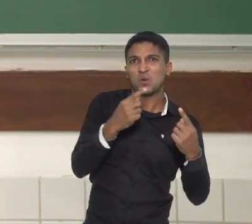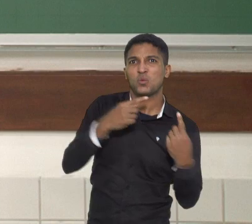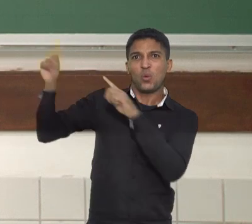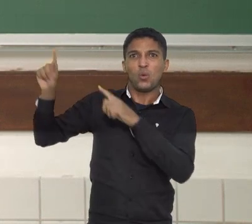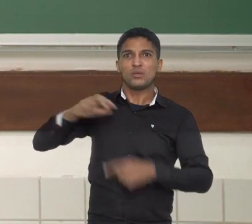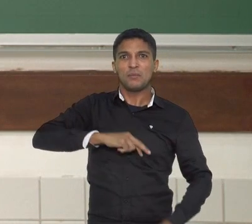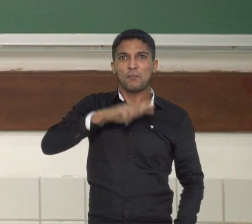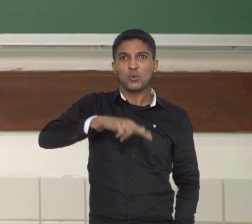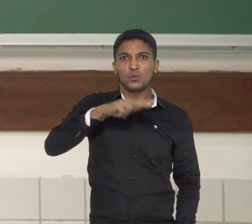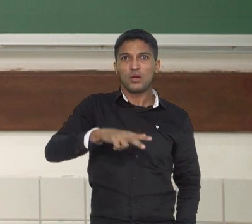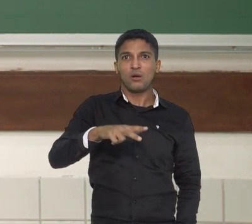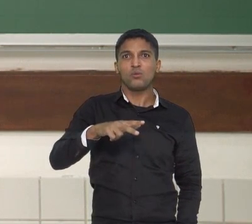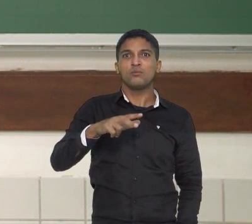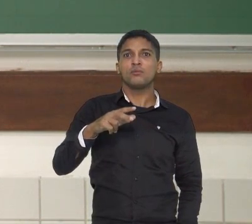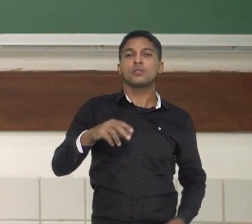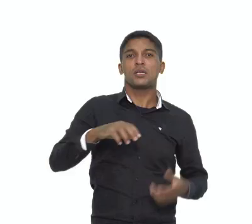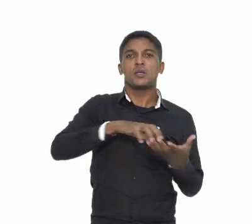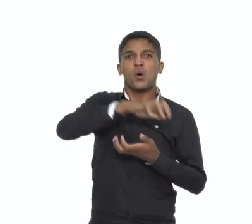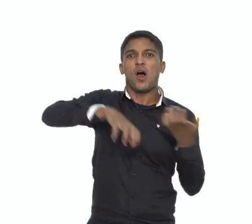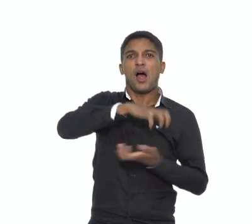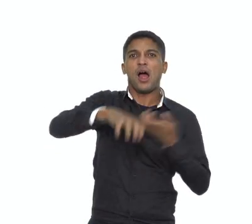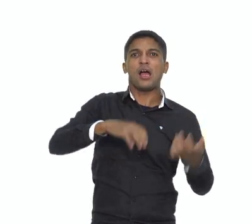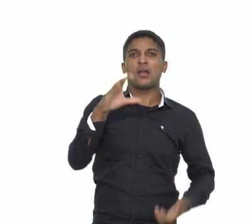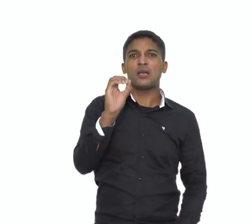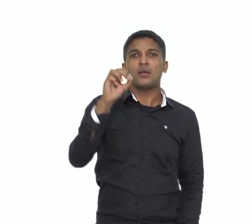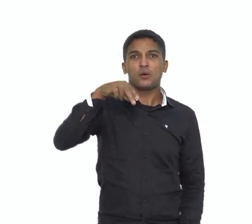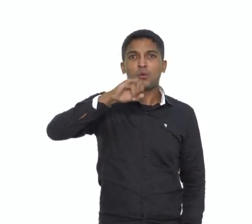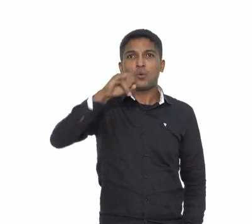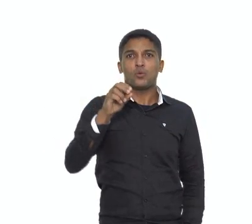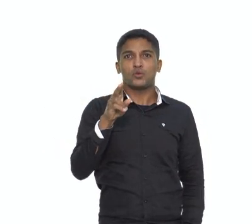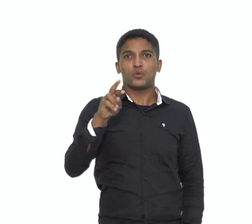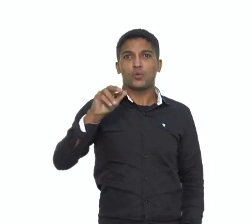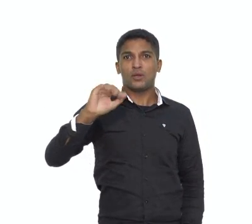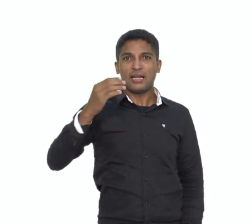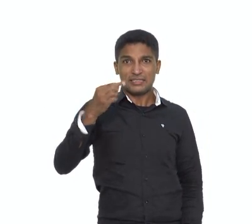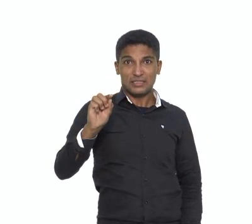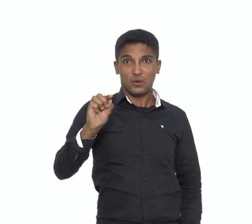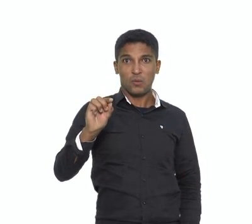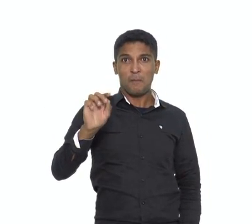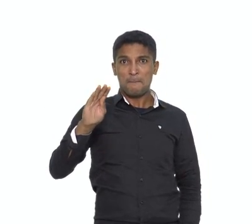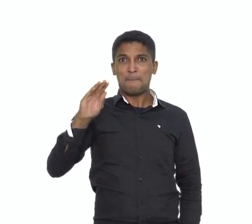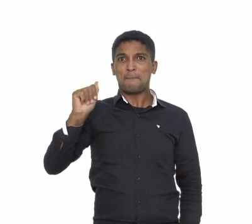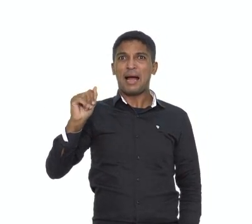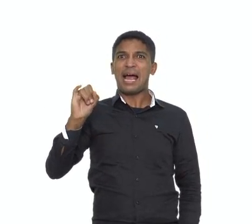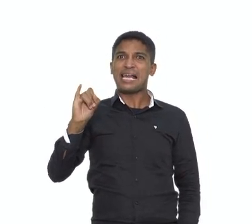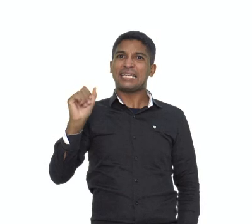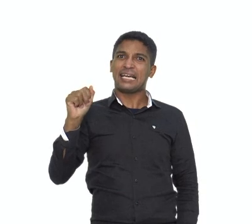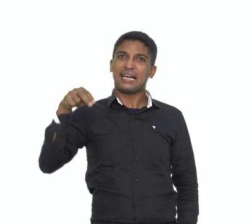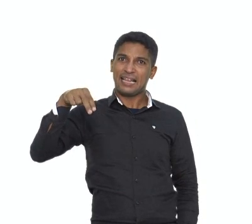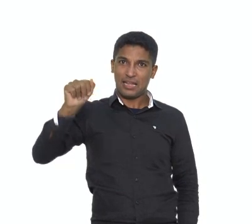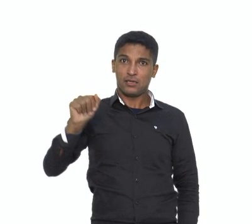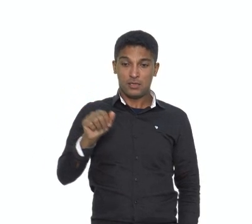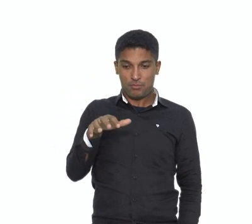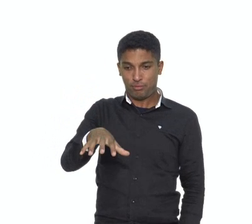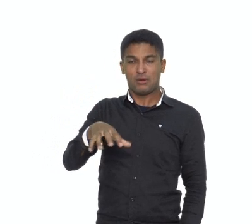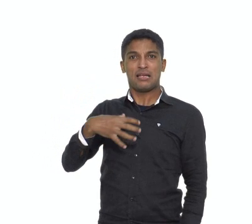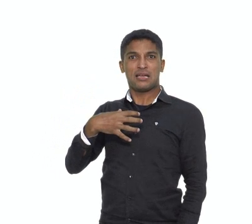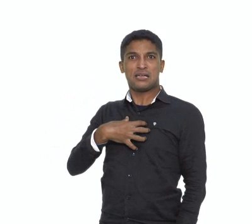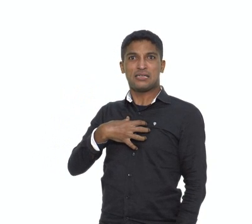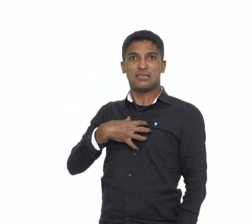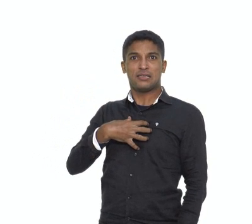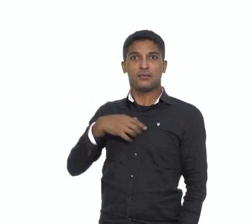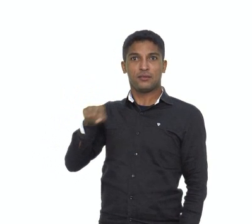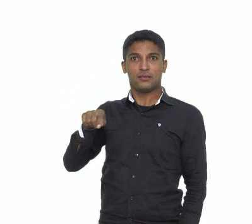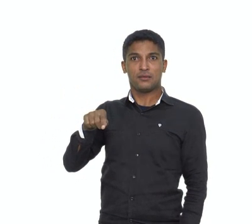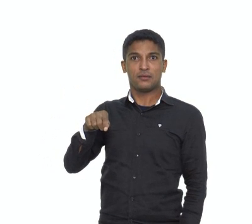frente? Relembrando, durante o século XVIII, sobretudo durante a exploração do ouro no Brasil, alguns colonos se